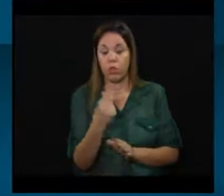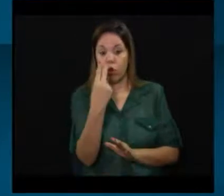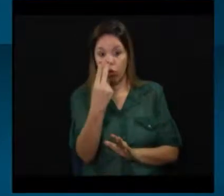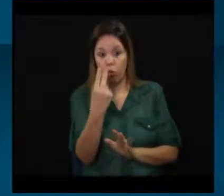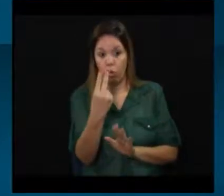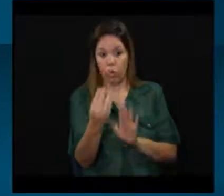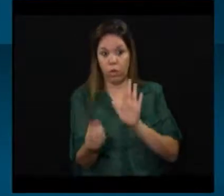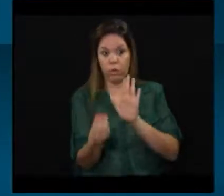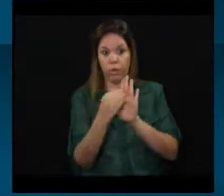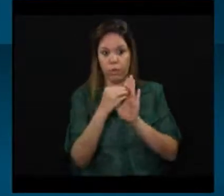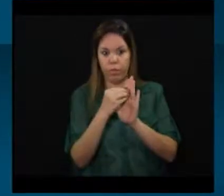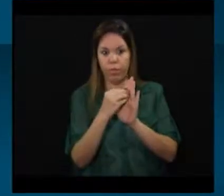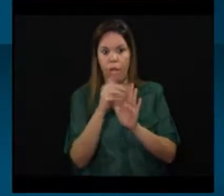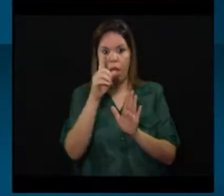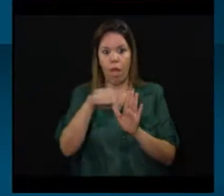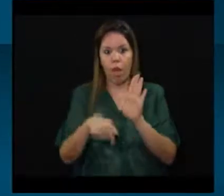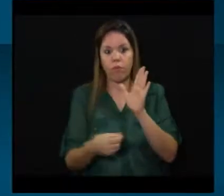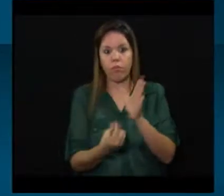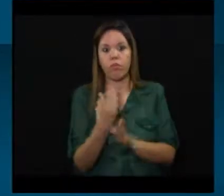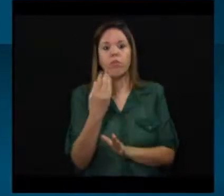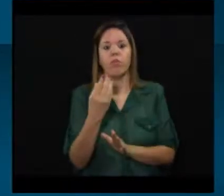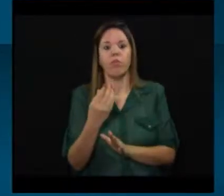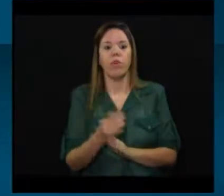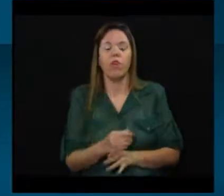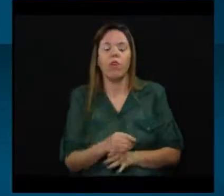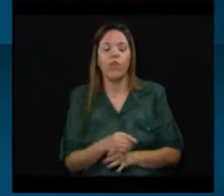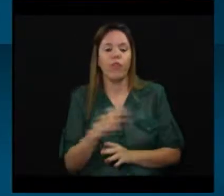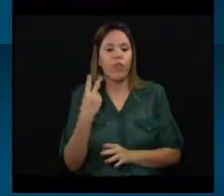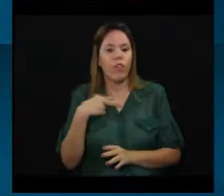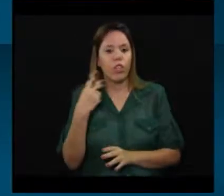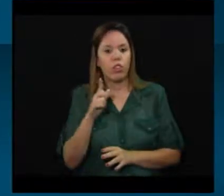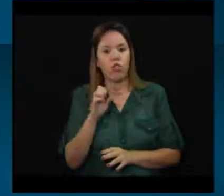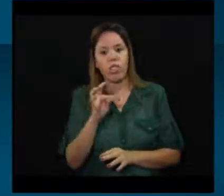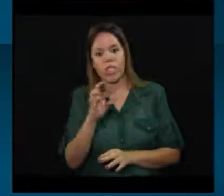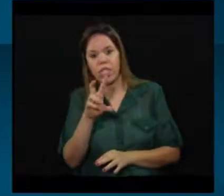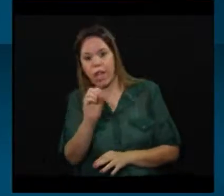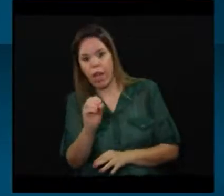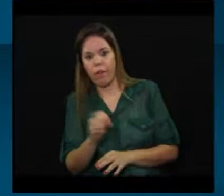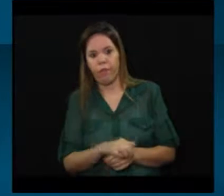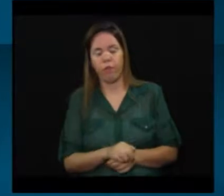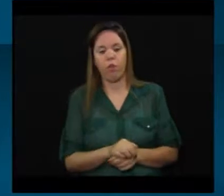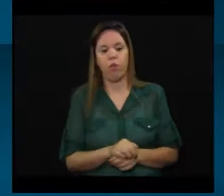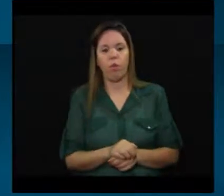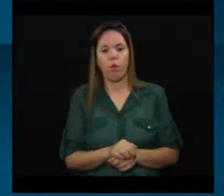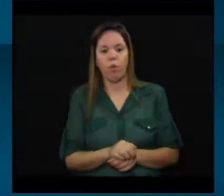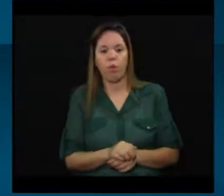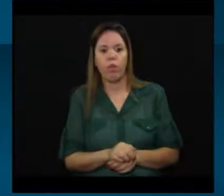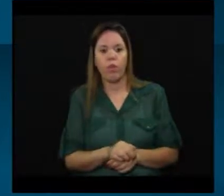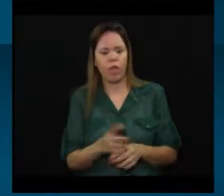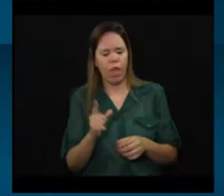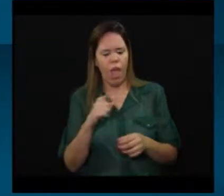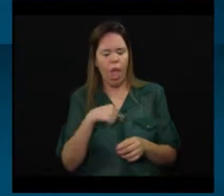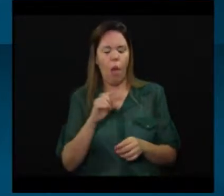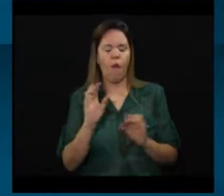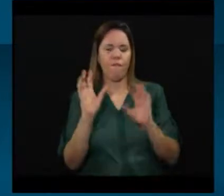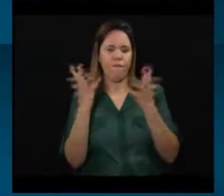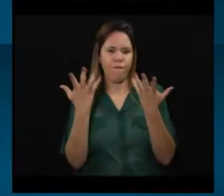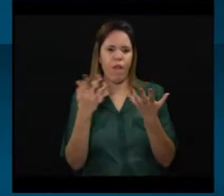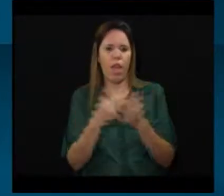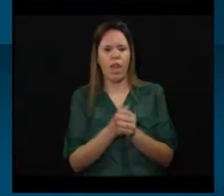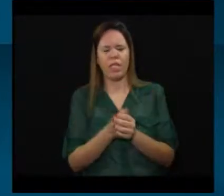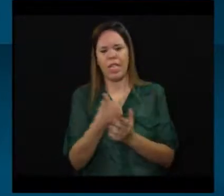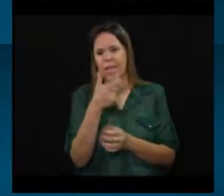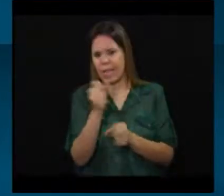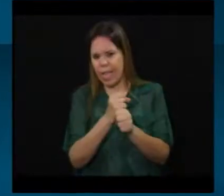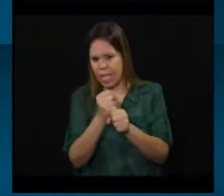do vereador Gustavo Peta, que institui o Festival de Fotografia Hércules Florence. O festival já é realizado há 10